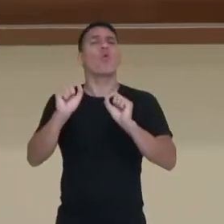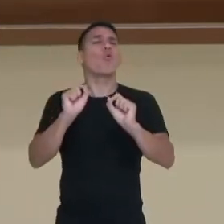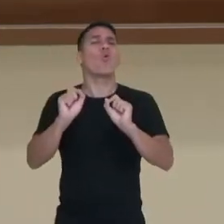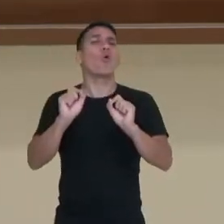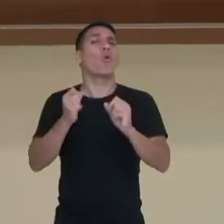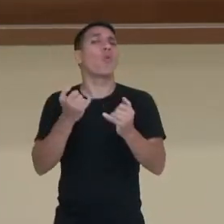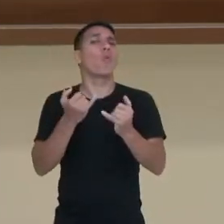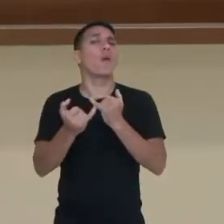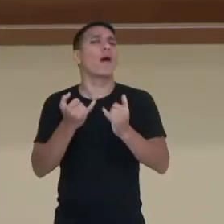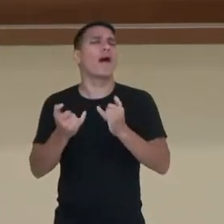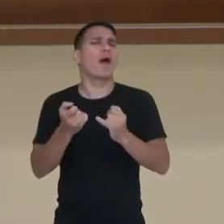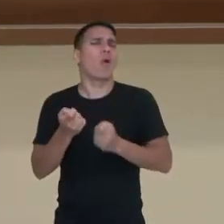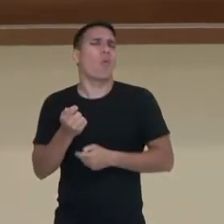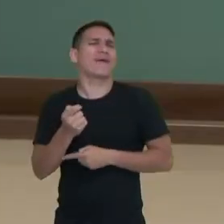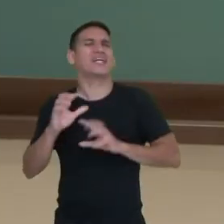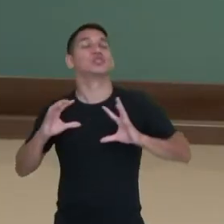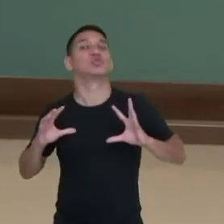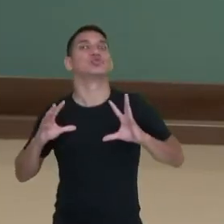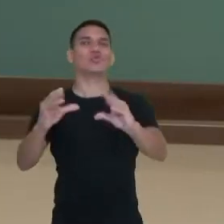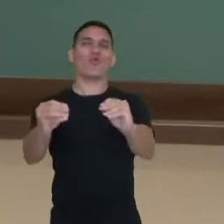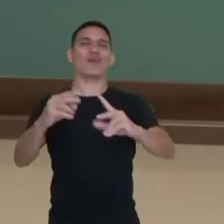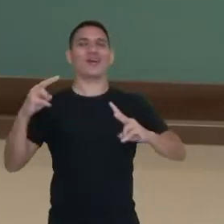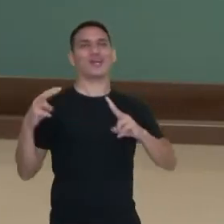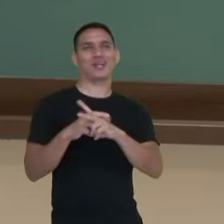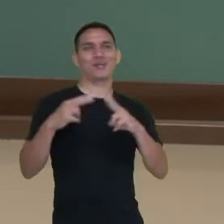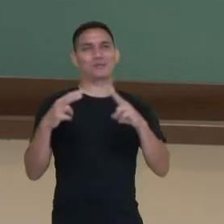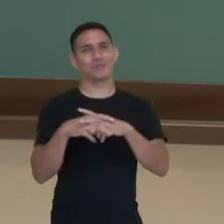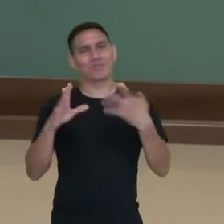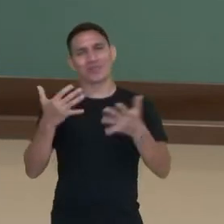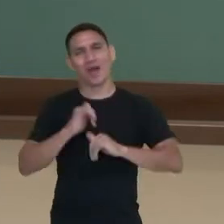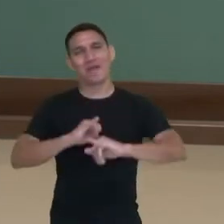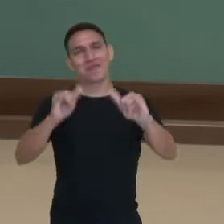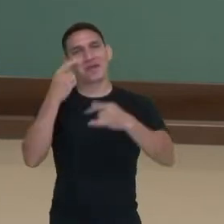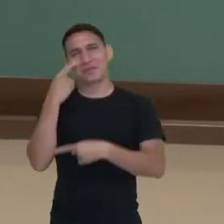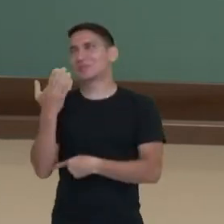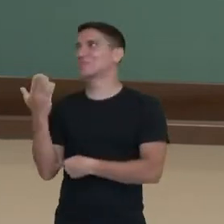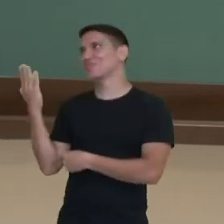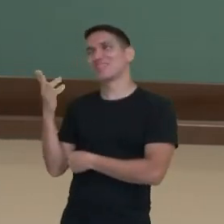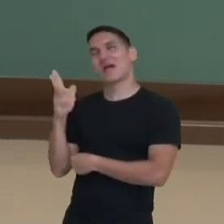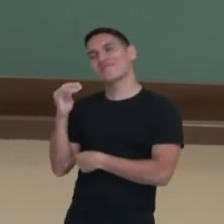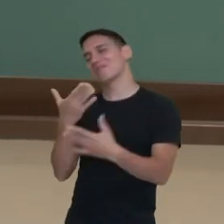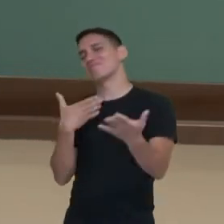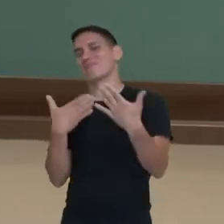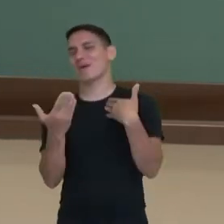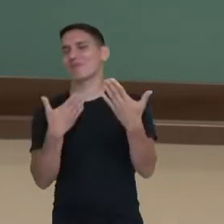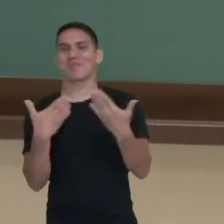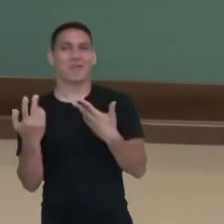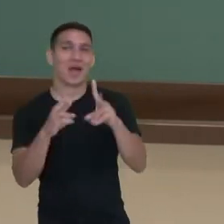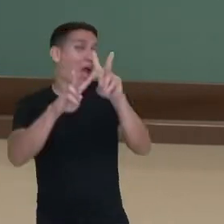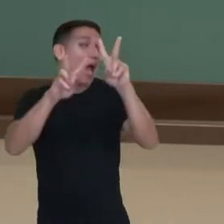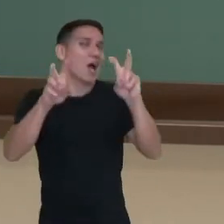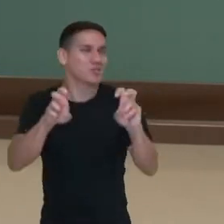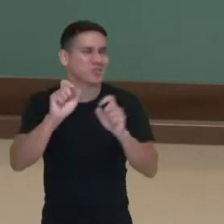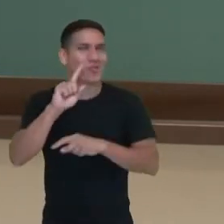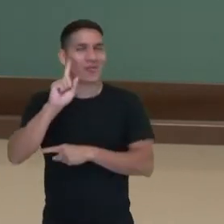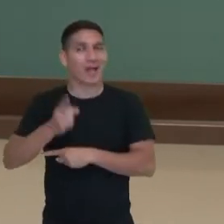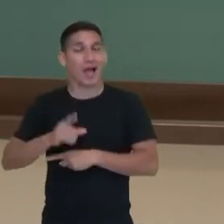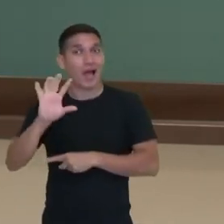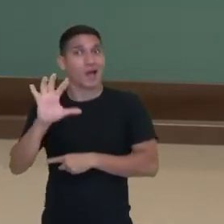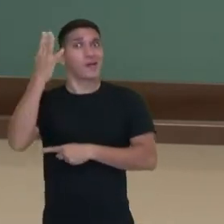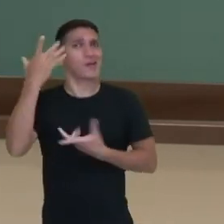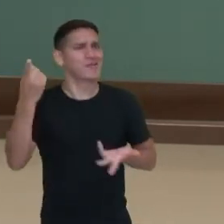todas as lutas. Então, como eu falei para vocês, a gente vai conversar sobre esse